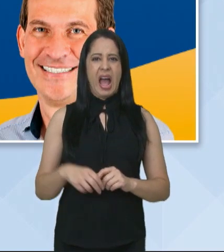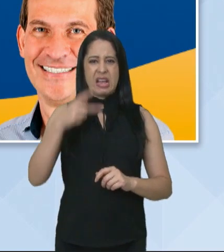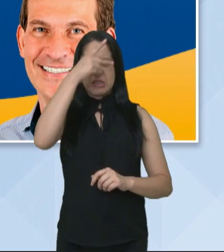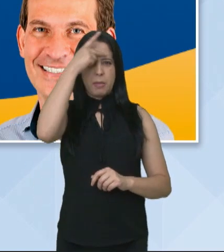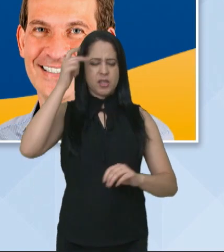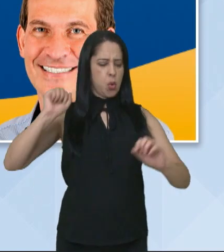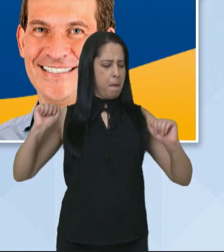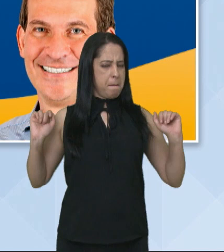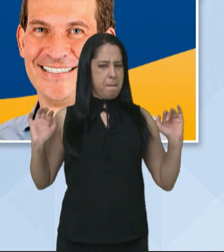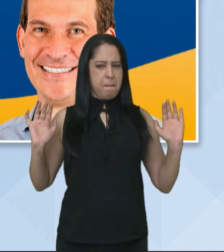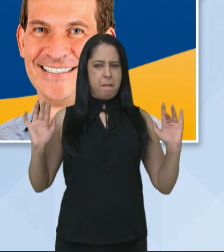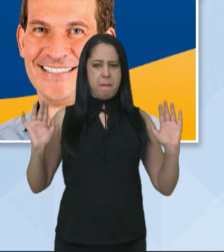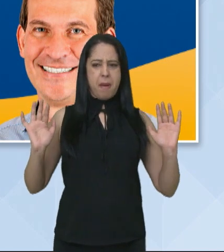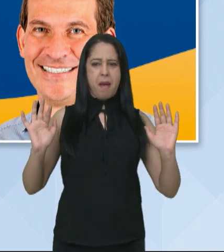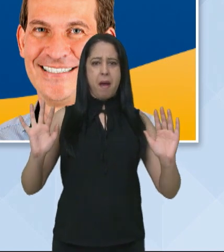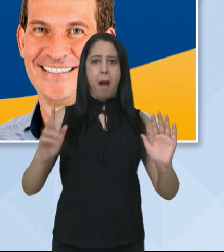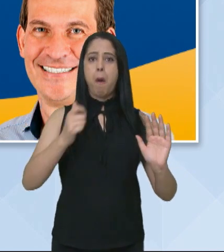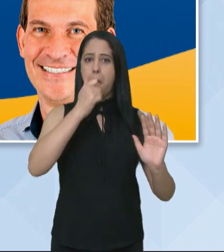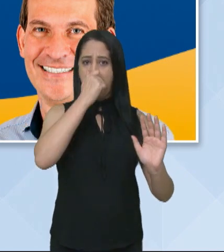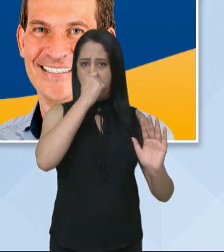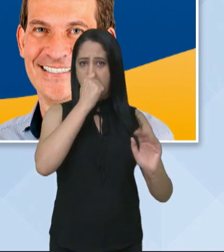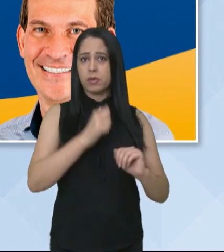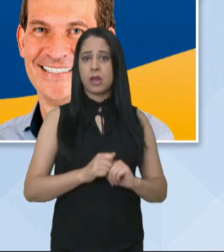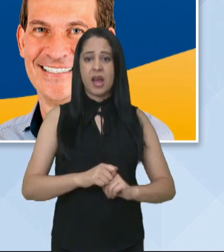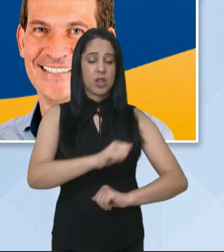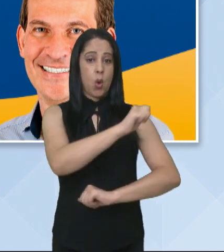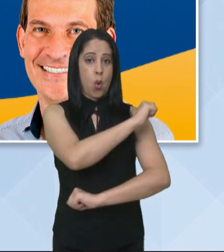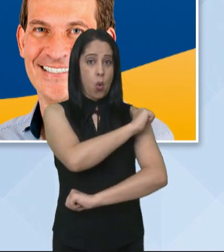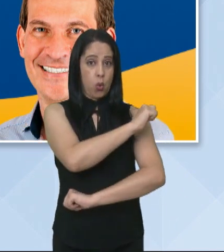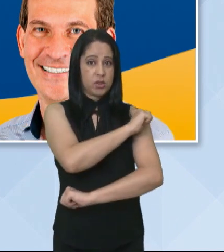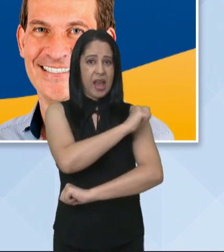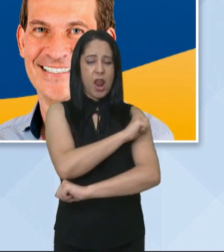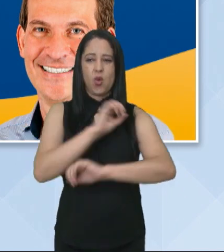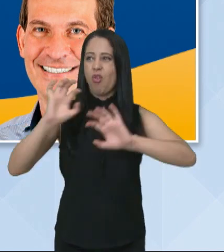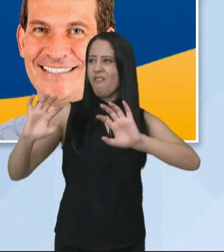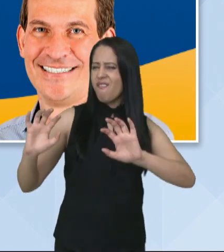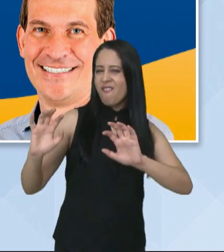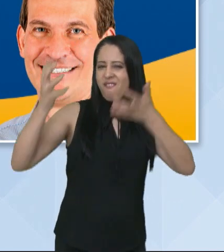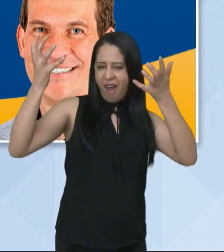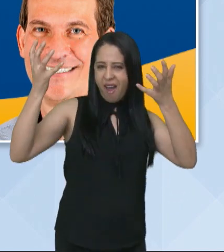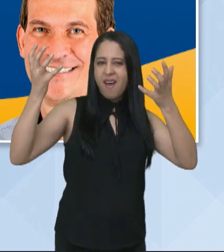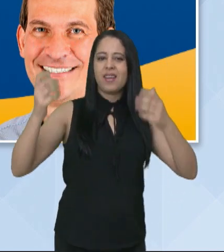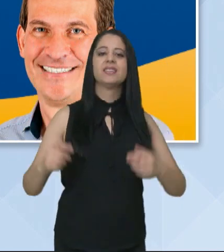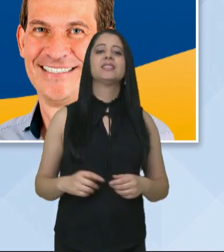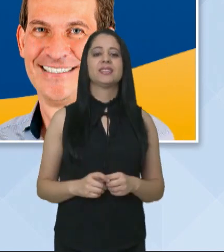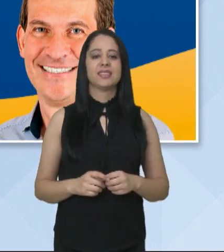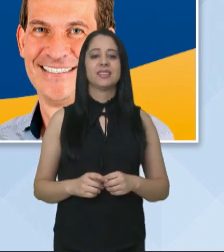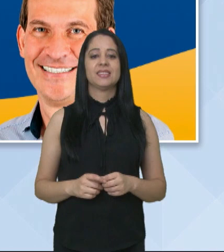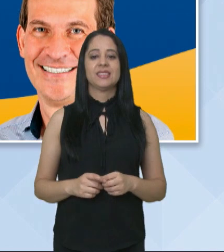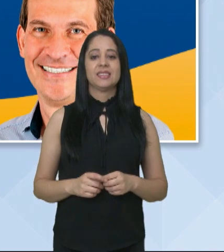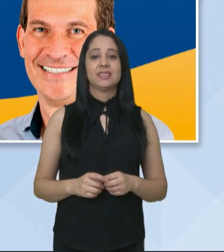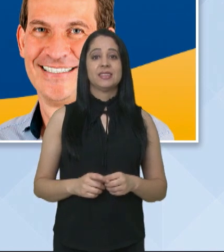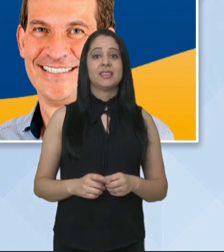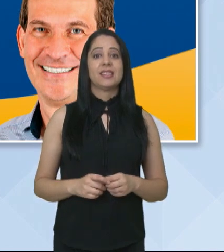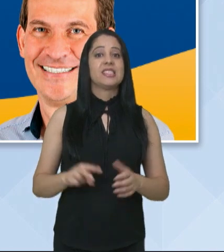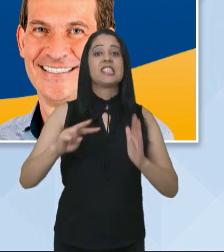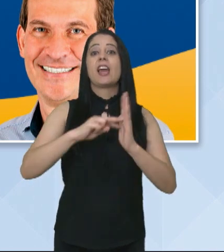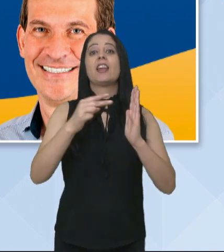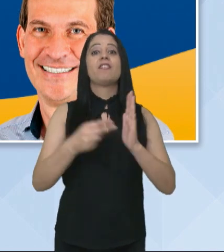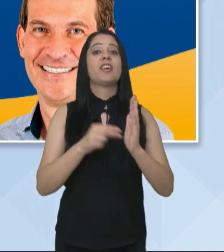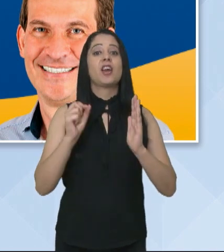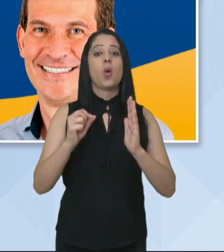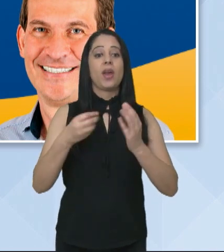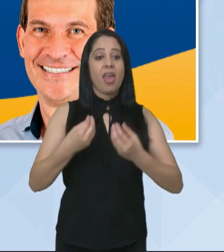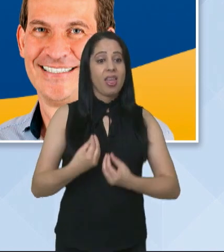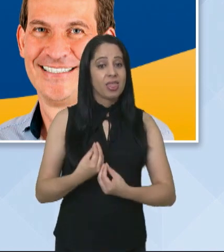lotado, com os alunos fazendo uma grande festa e a gente podendo proporcionar a